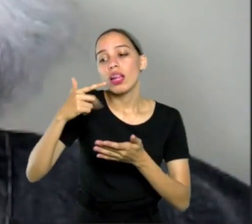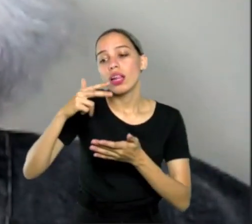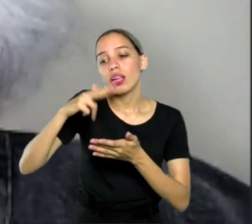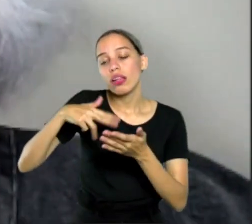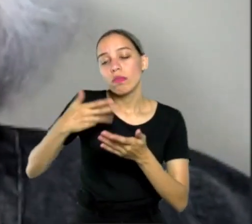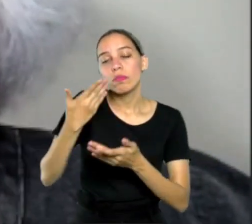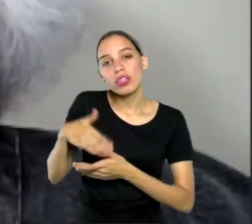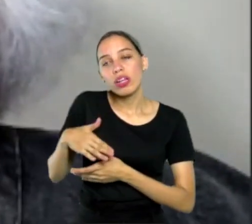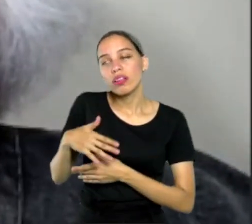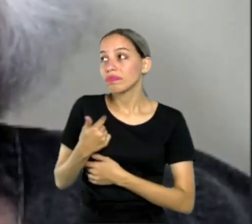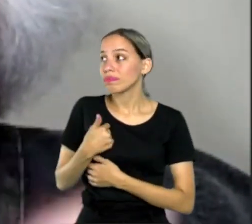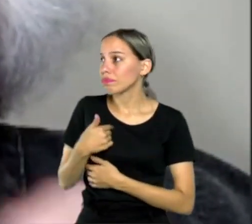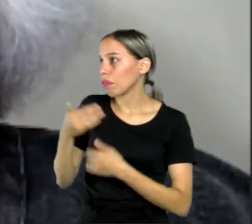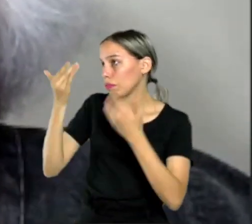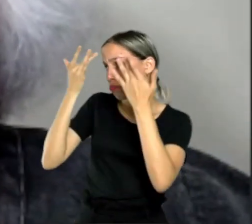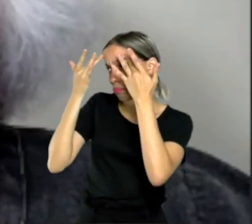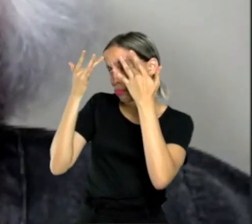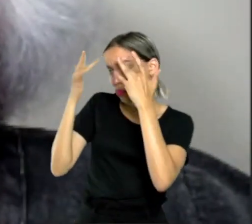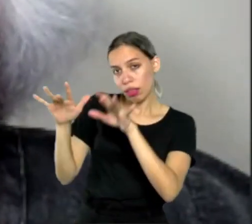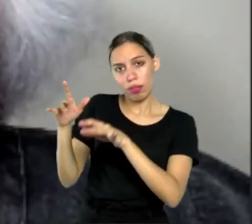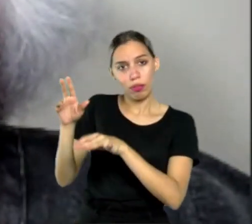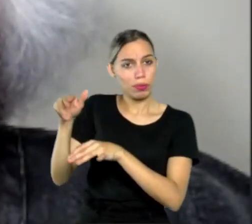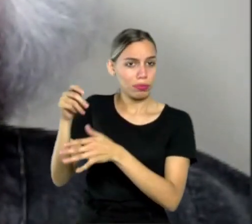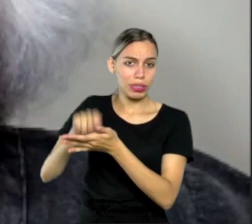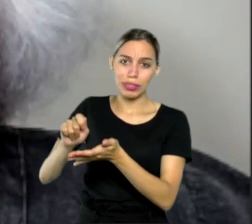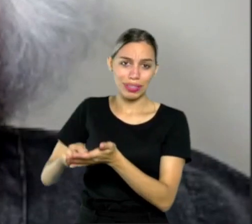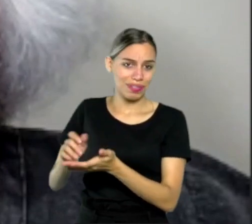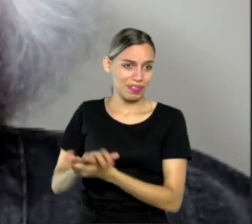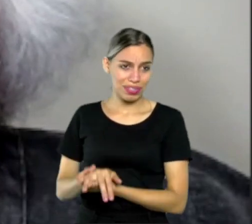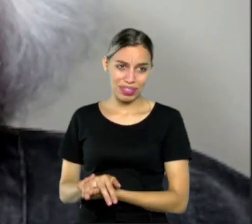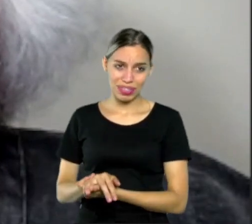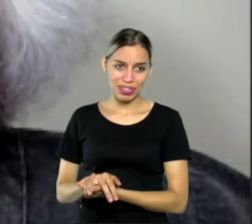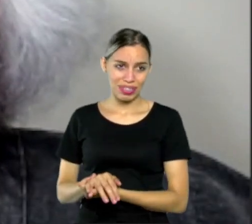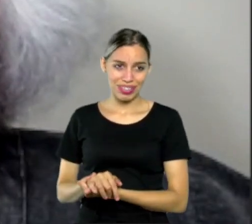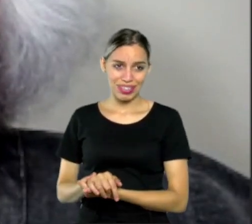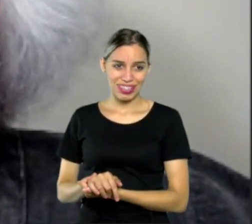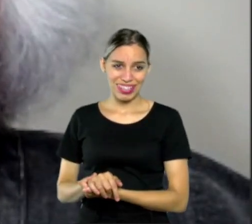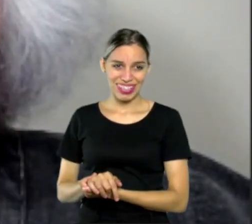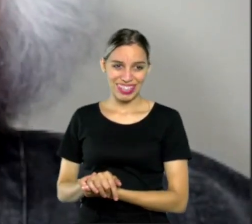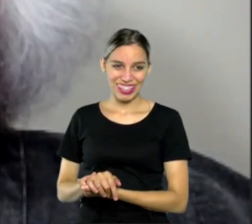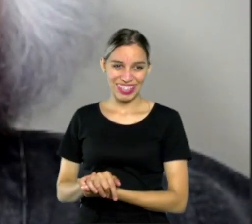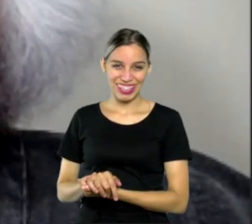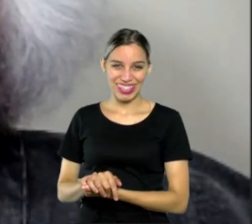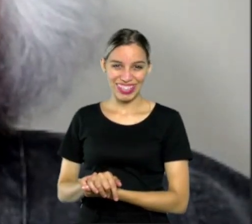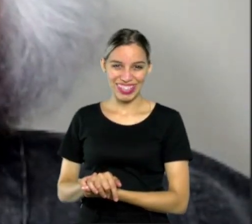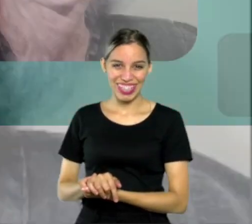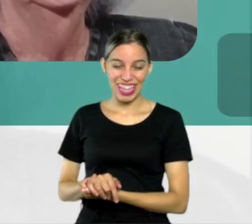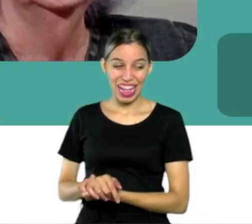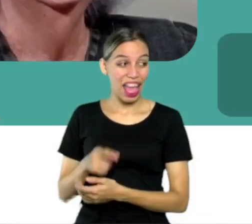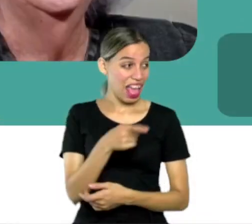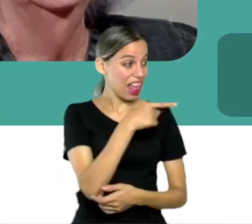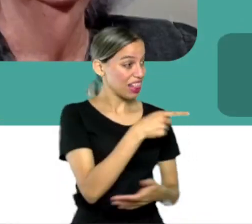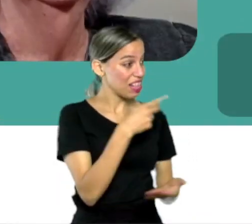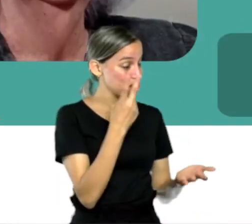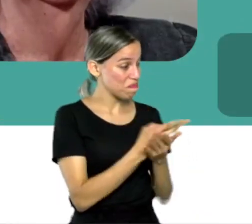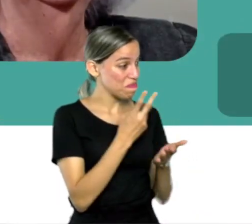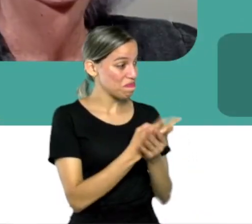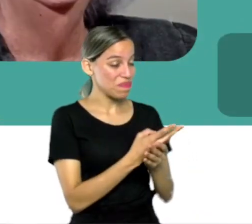pegaram... a Líria mesmo faz as perguntas para ela, gente, como é que é para escrever para criança, e quando você fala, eu vou mostrar essa capa desse lindo